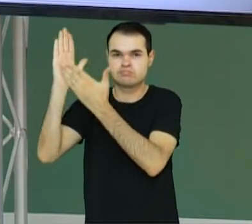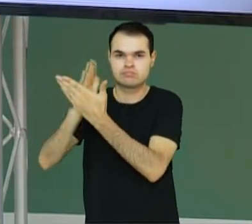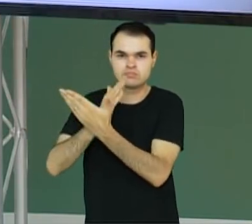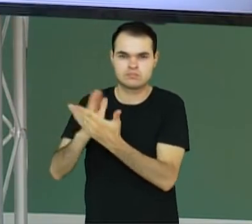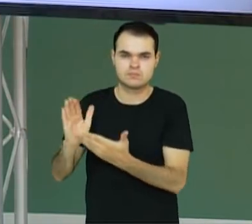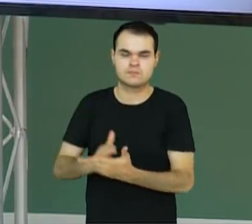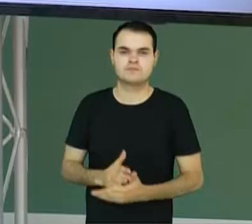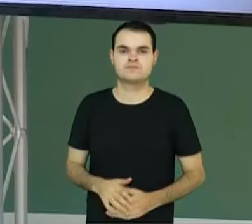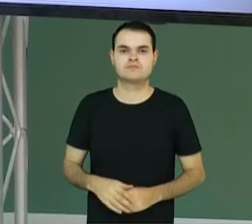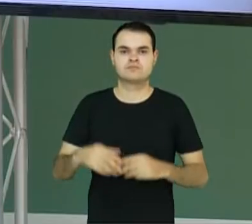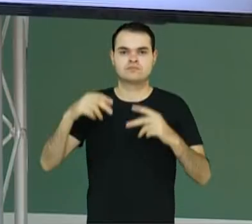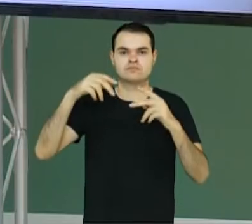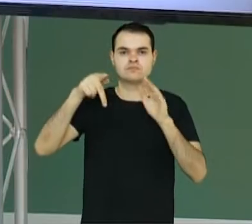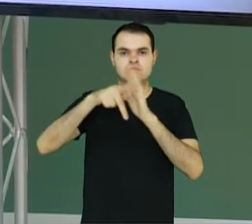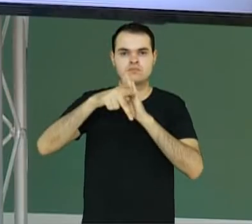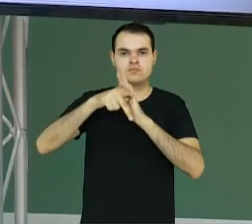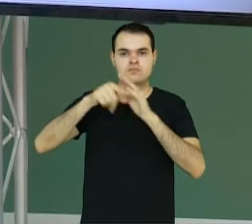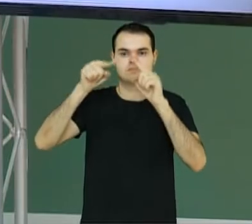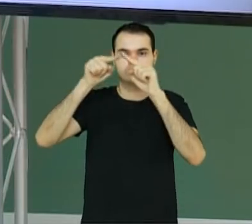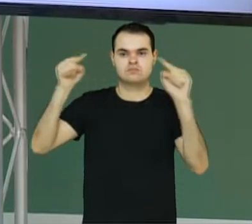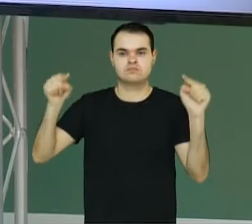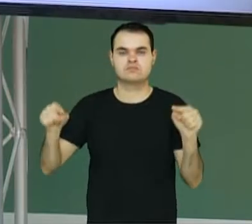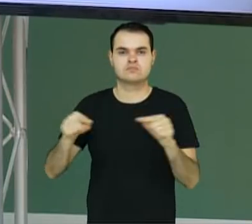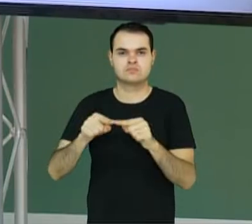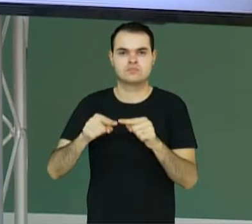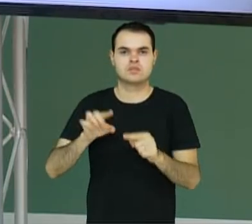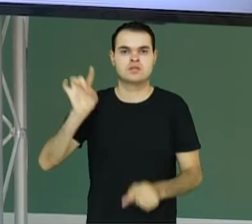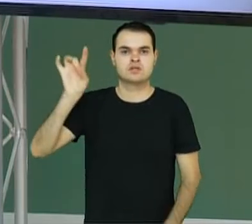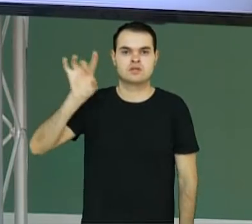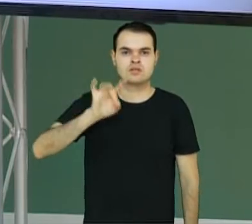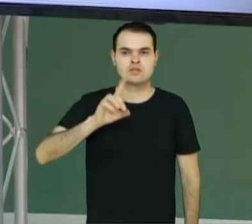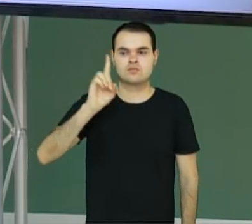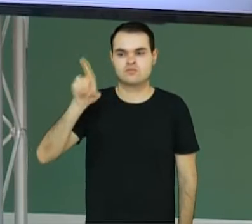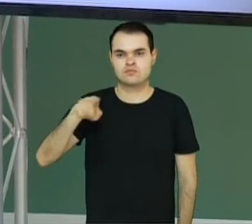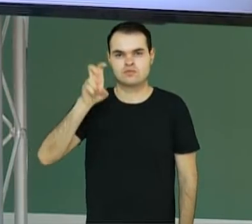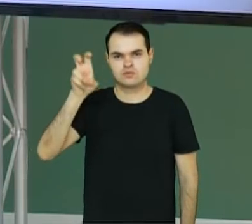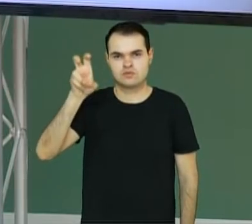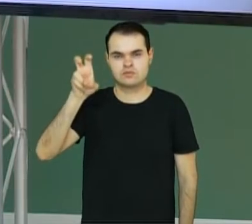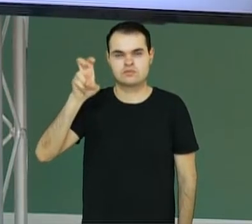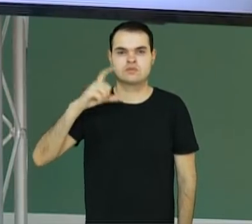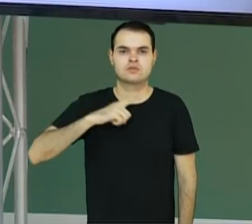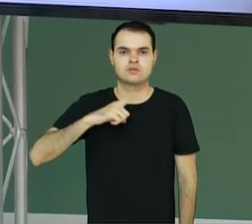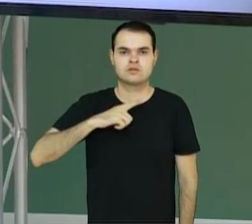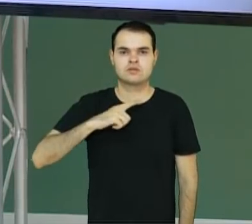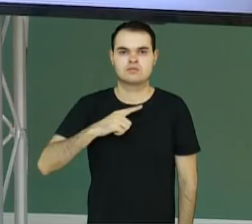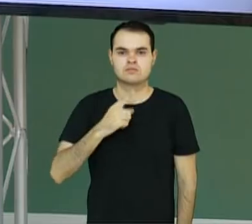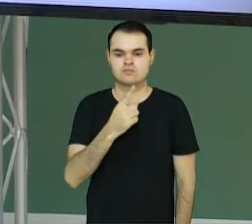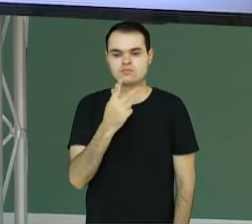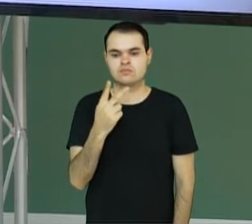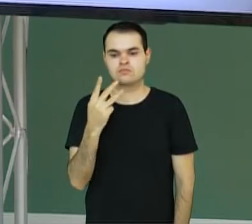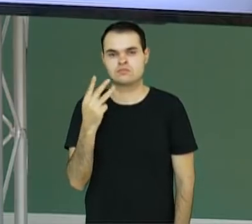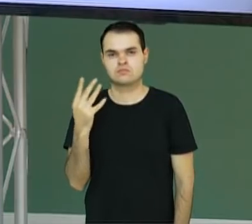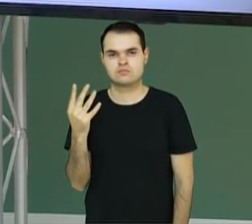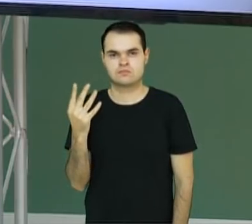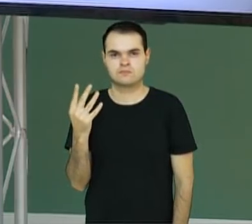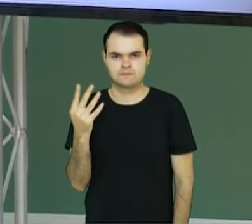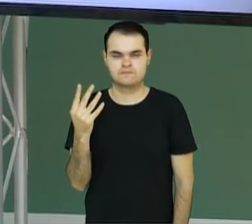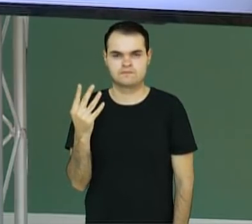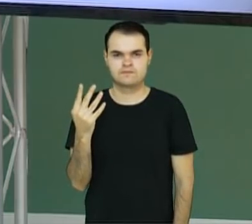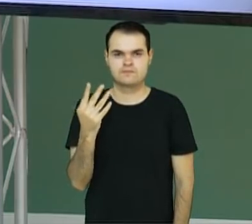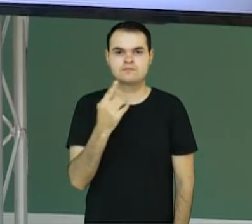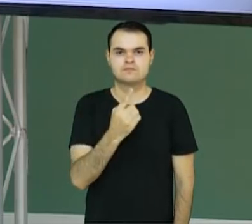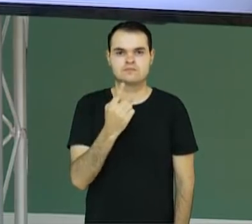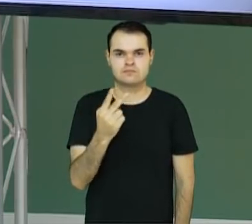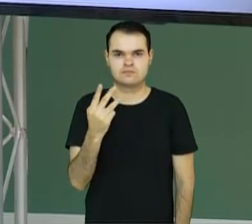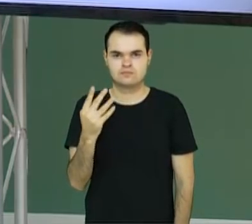A área do retângulo, você tem o quê? Como cada pedaço aqui é 1,5, você tem 1, 2, 3, 4. Né? Você